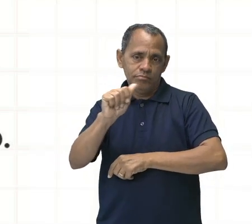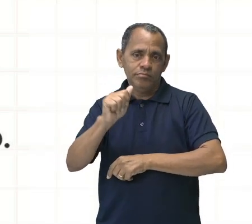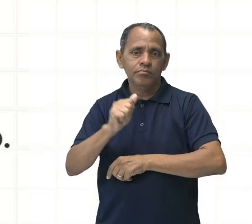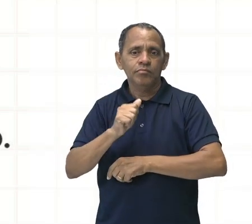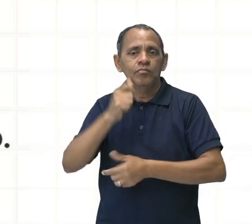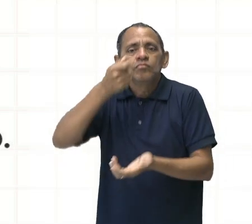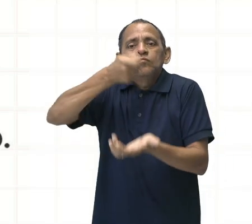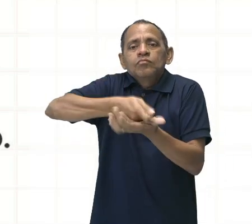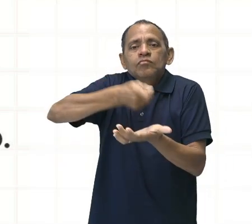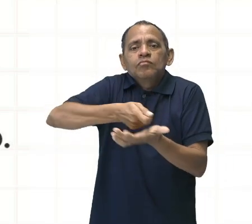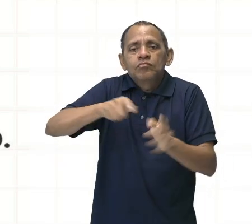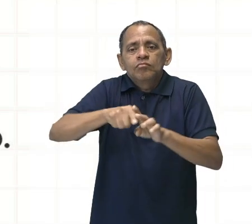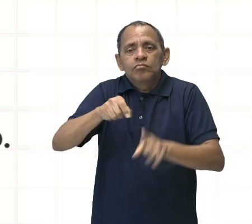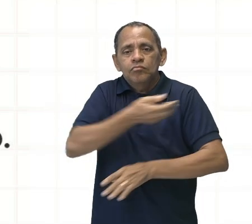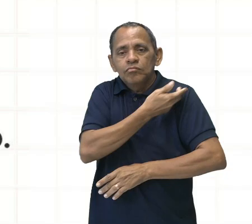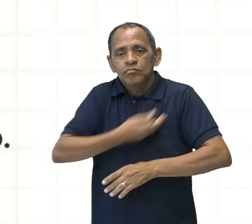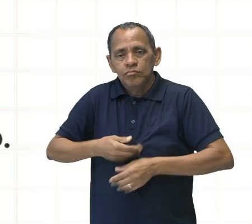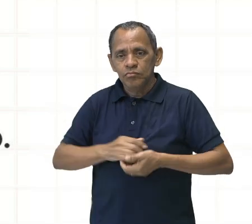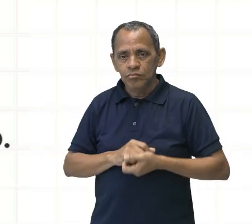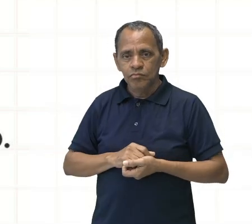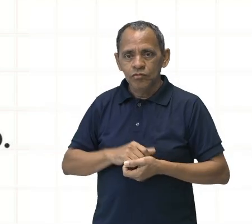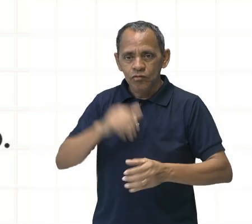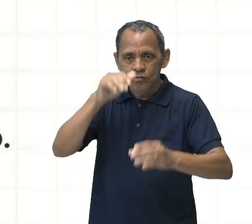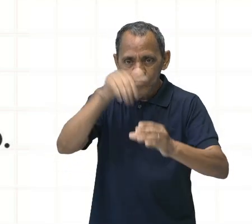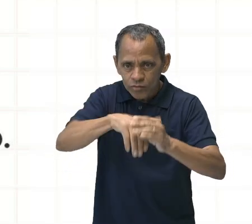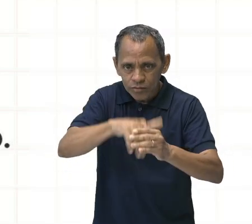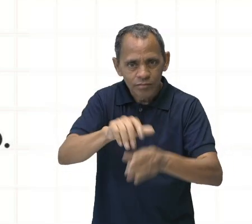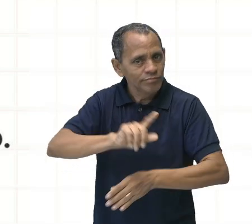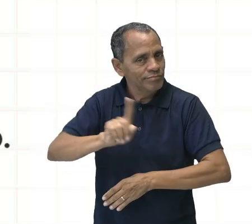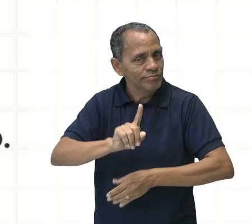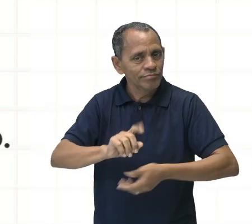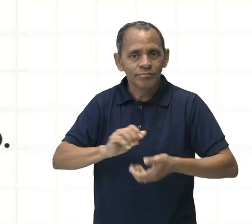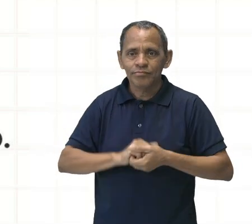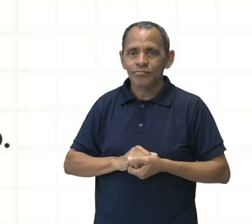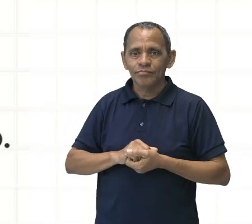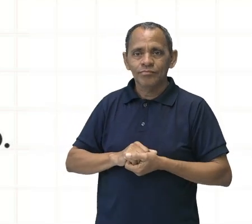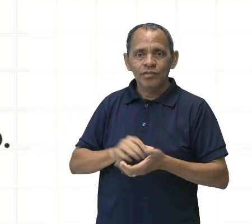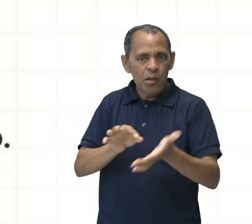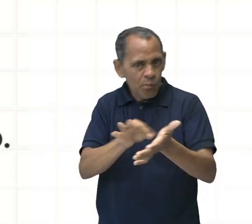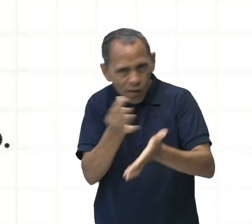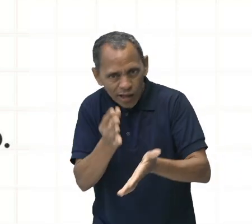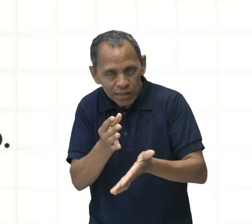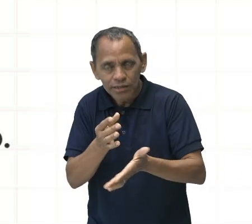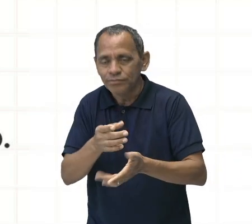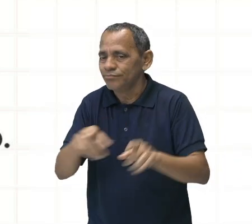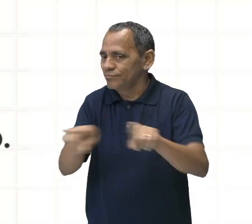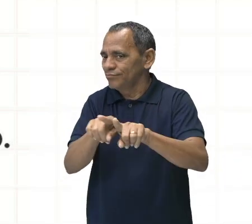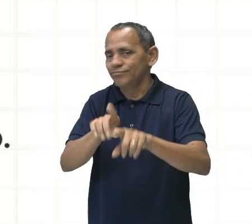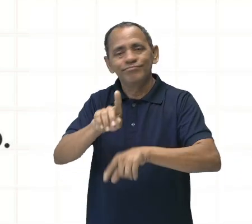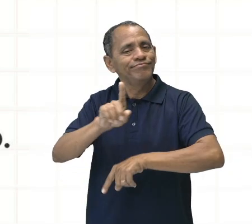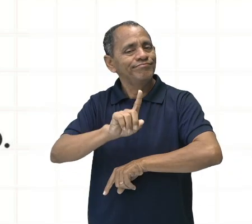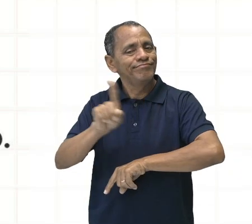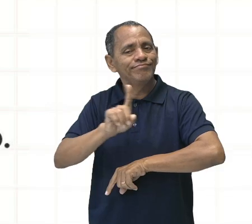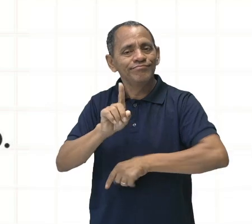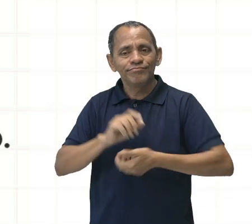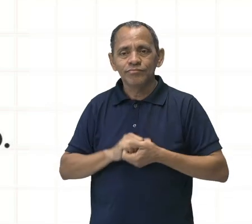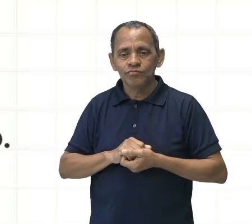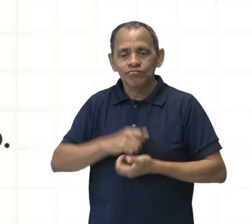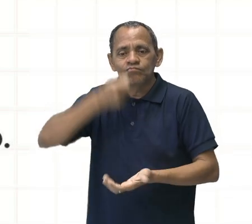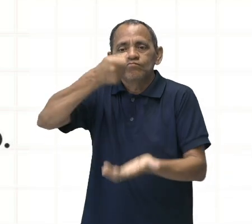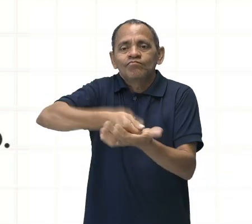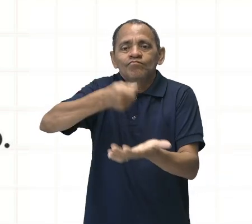não foi votada, muito menos aprovada por nenhuma Assembleia Constituinte. Ela foi imposta por um